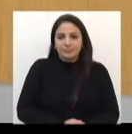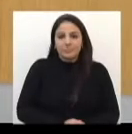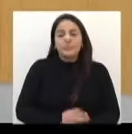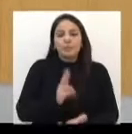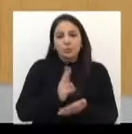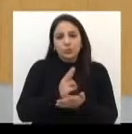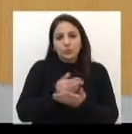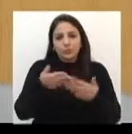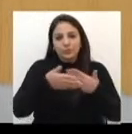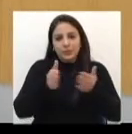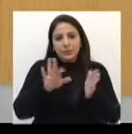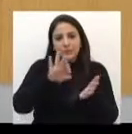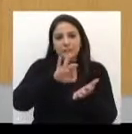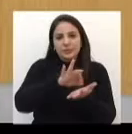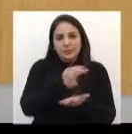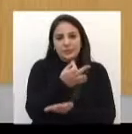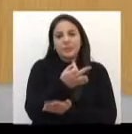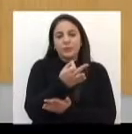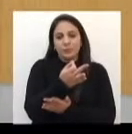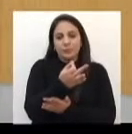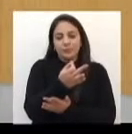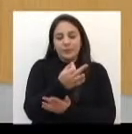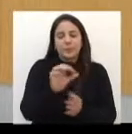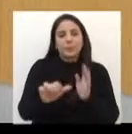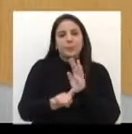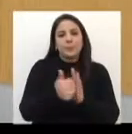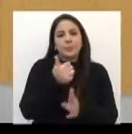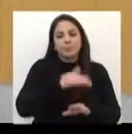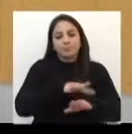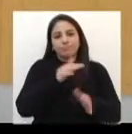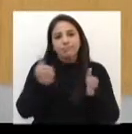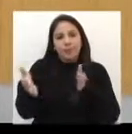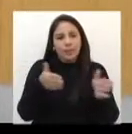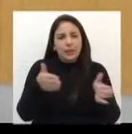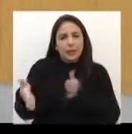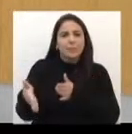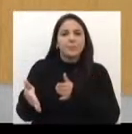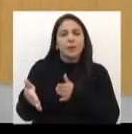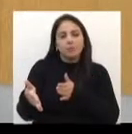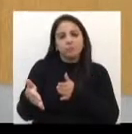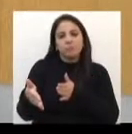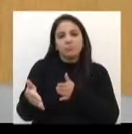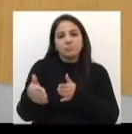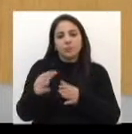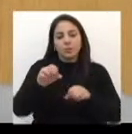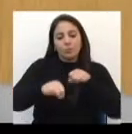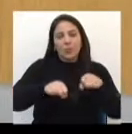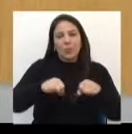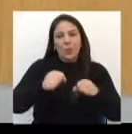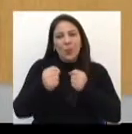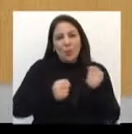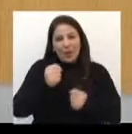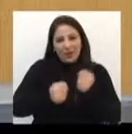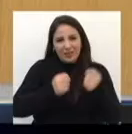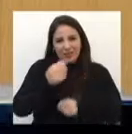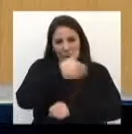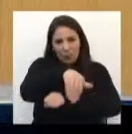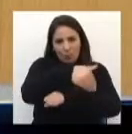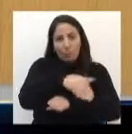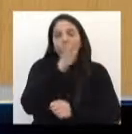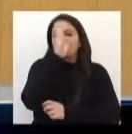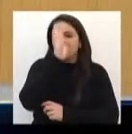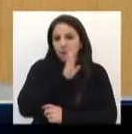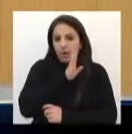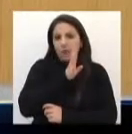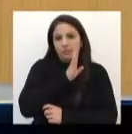Seguem abertas as inscrições para a primeira etapa do Circuito Municipal de Corrida de Rua. Elas são de graça